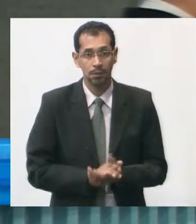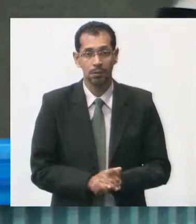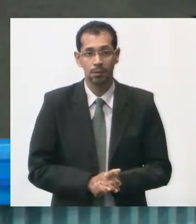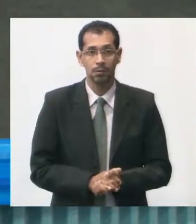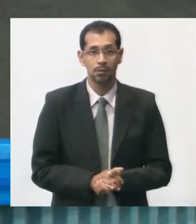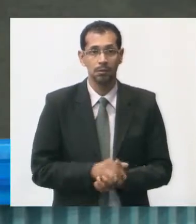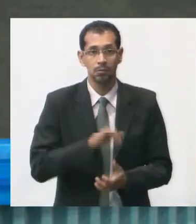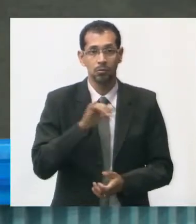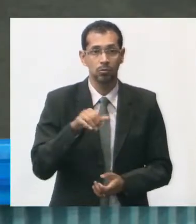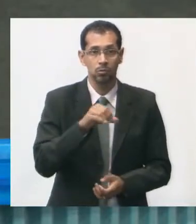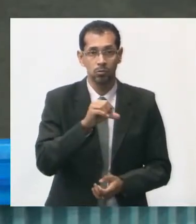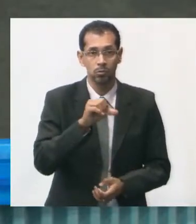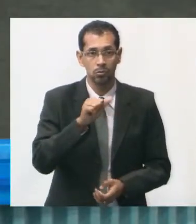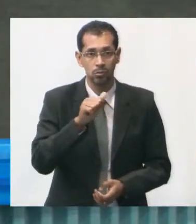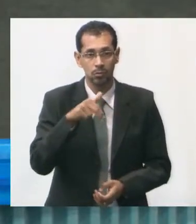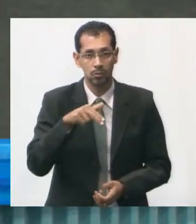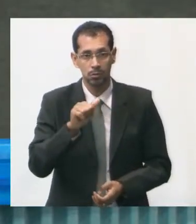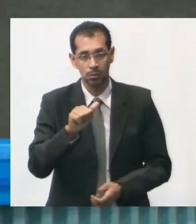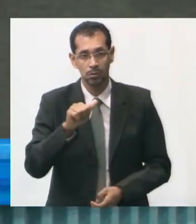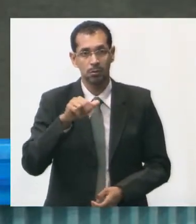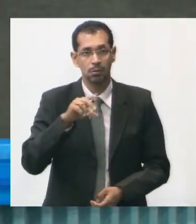bairro Vermelho ali,